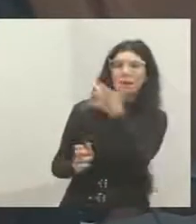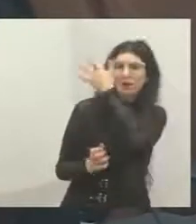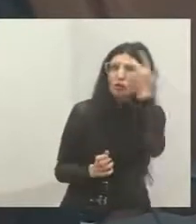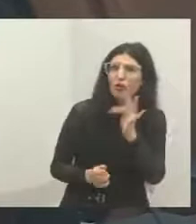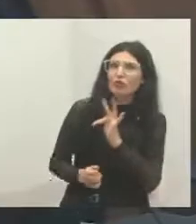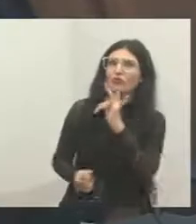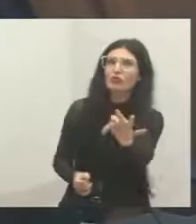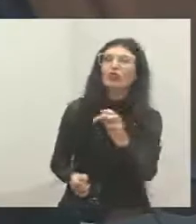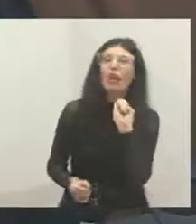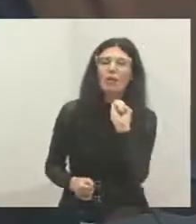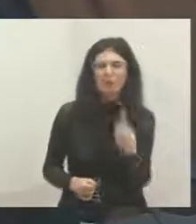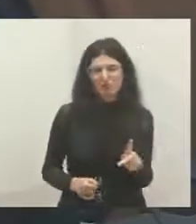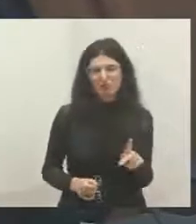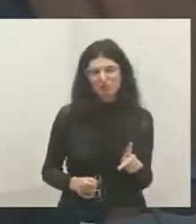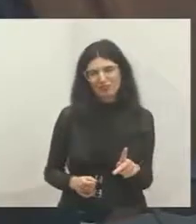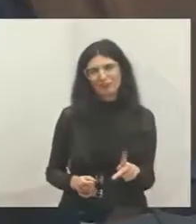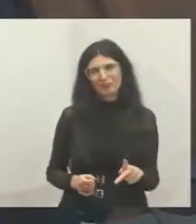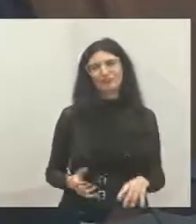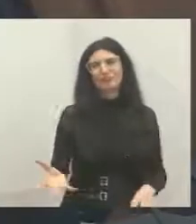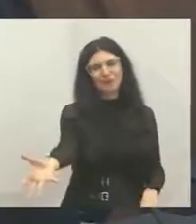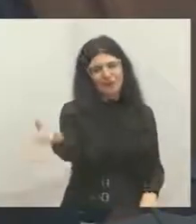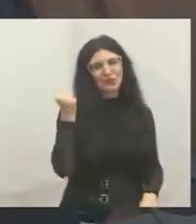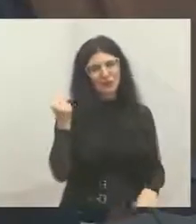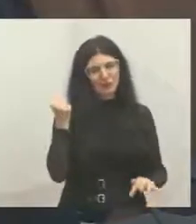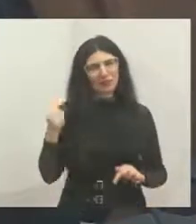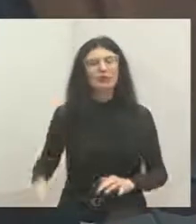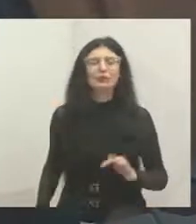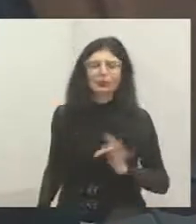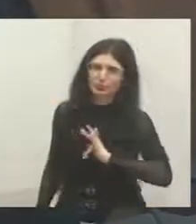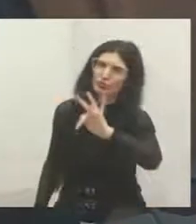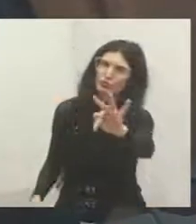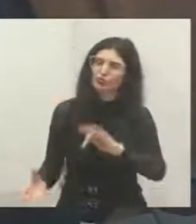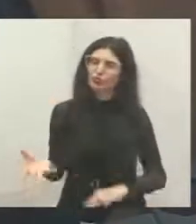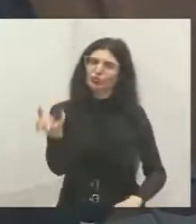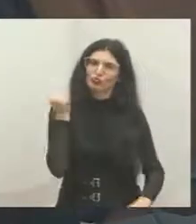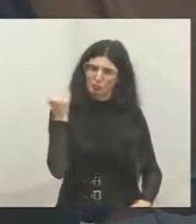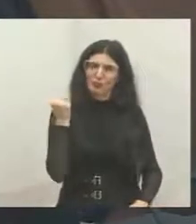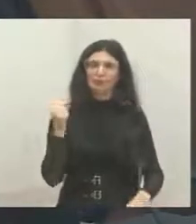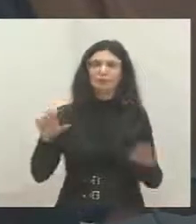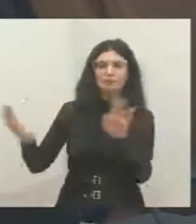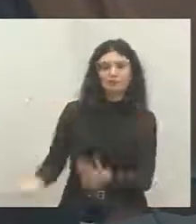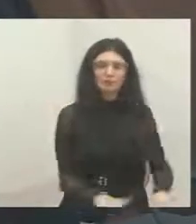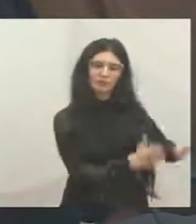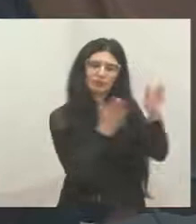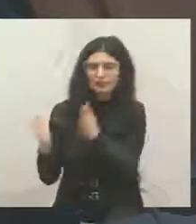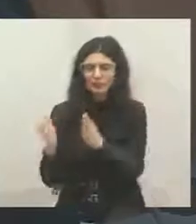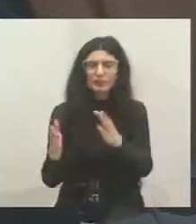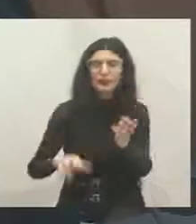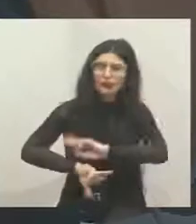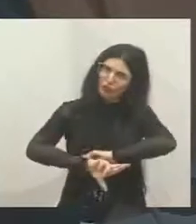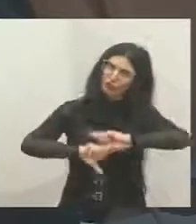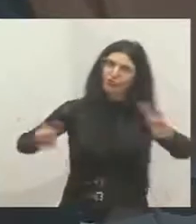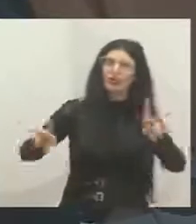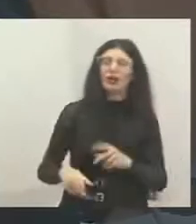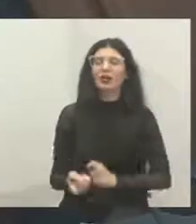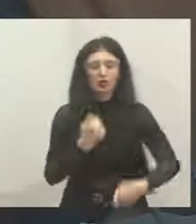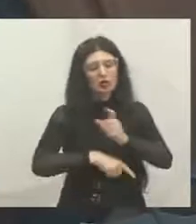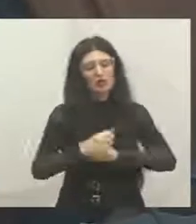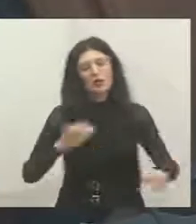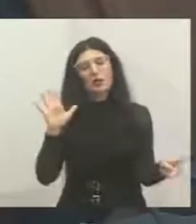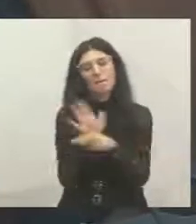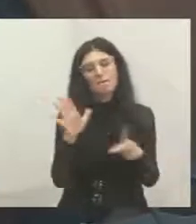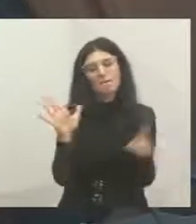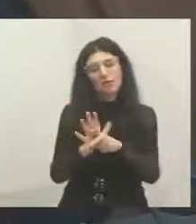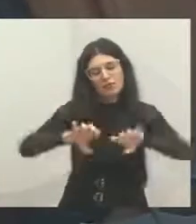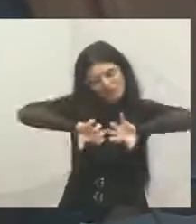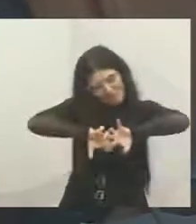pensar no 13º do funcionário, que tem que ter aquela provisão ali para que não ocorra problemas na hora que chegar o pagamento na hora certa,